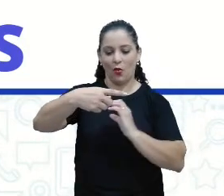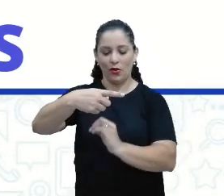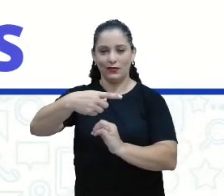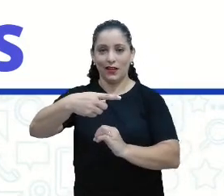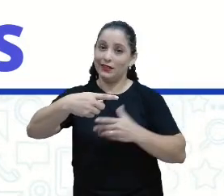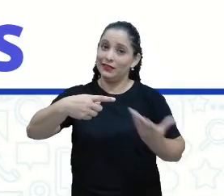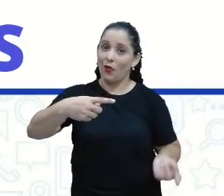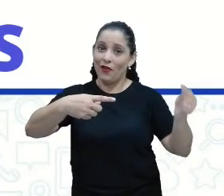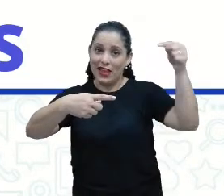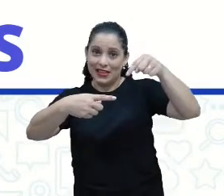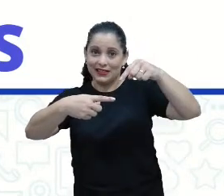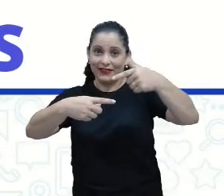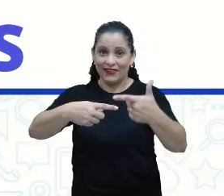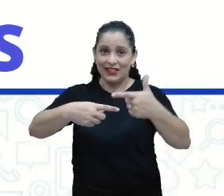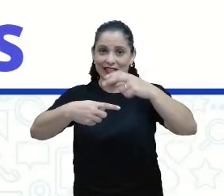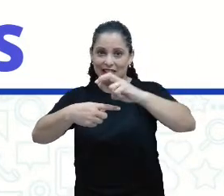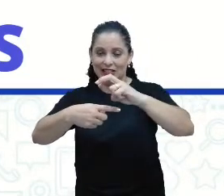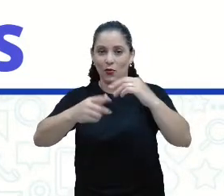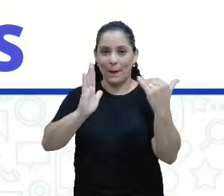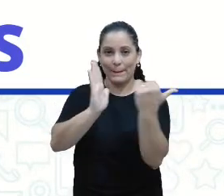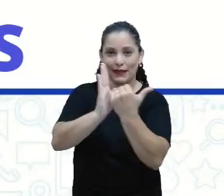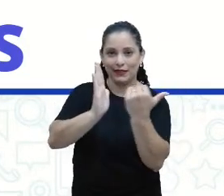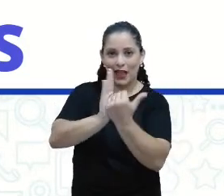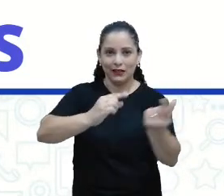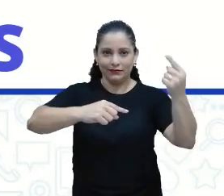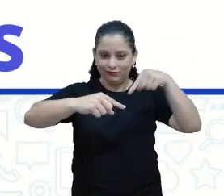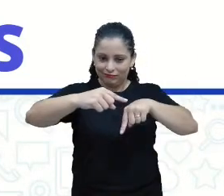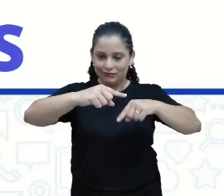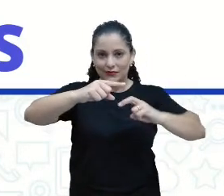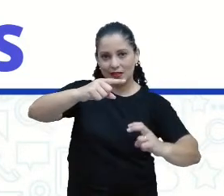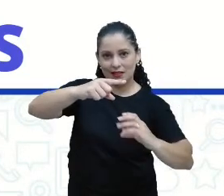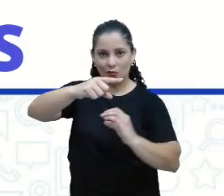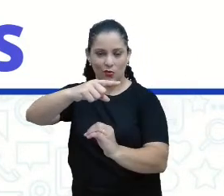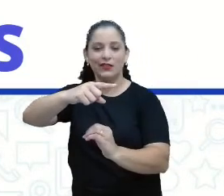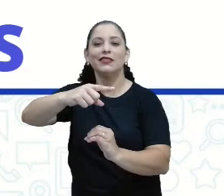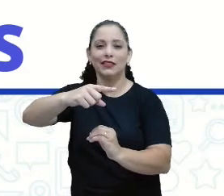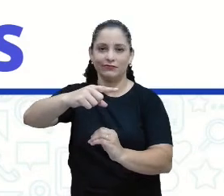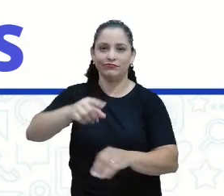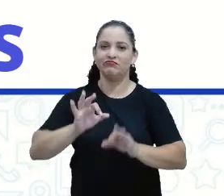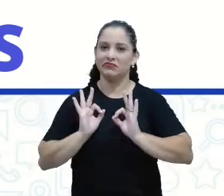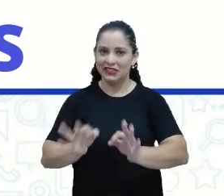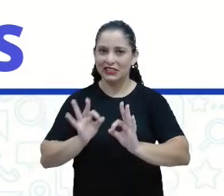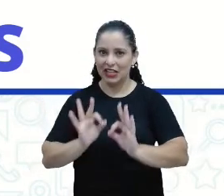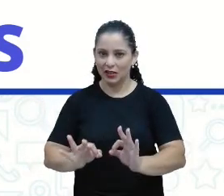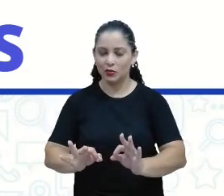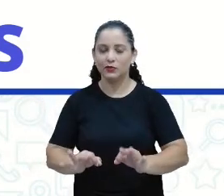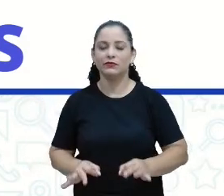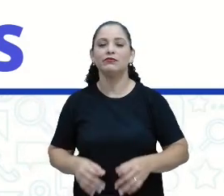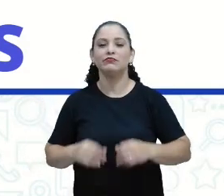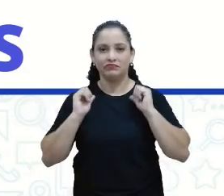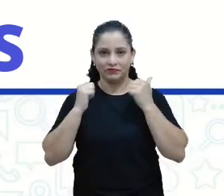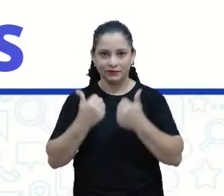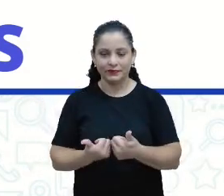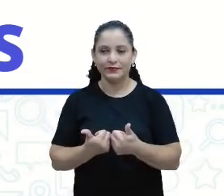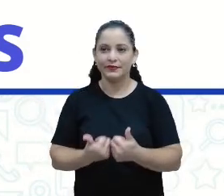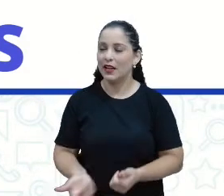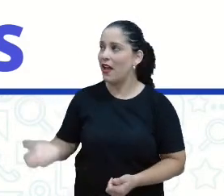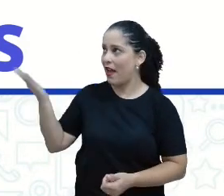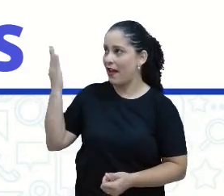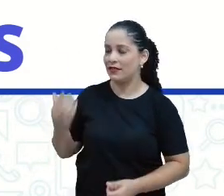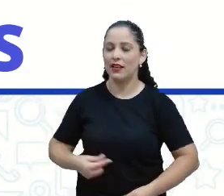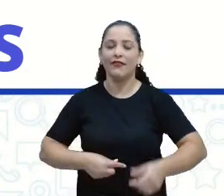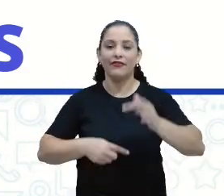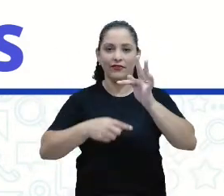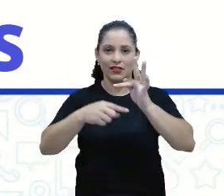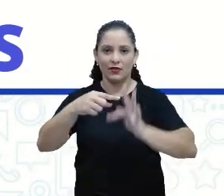que o 25 ele é a metade de 50. Então aí, show de bola, tudo certinho, tá? Essa fração 25